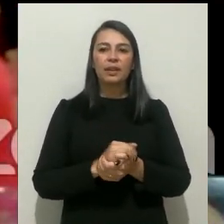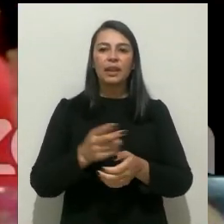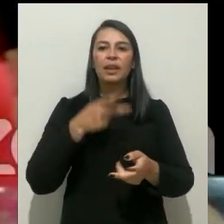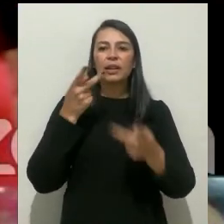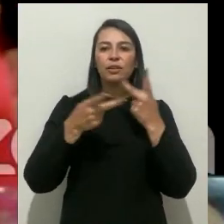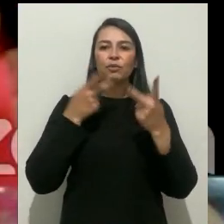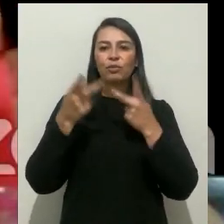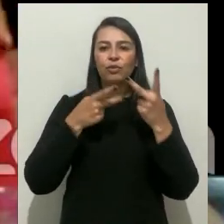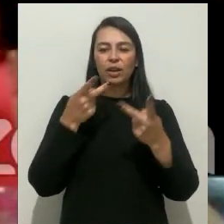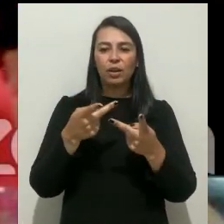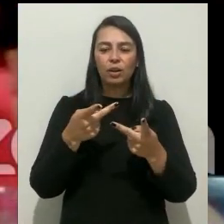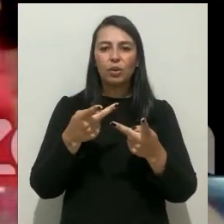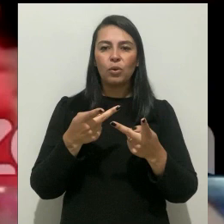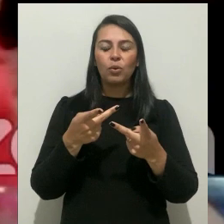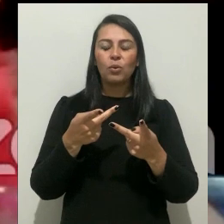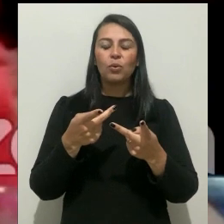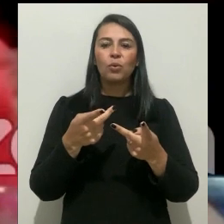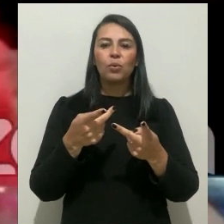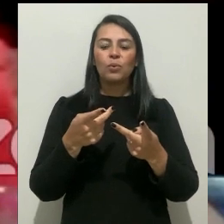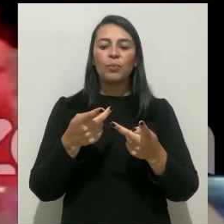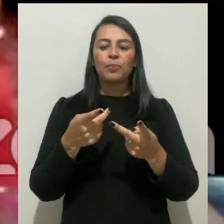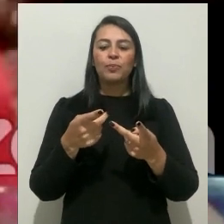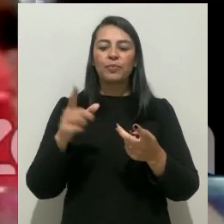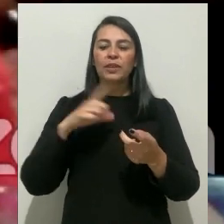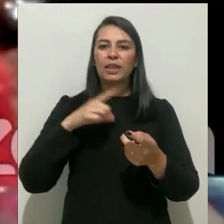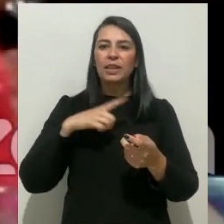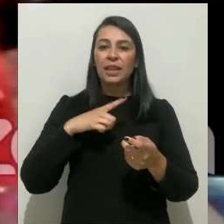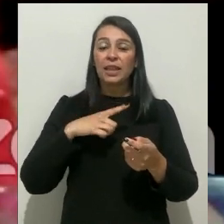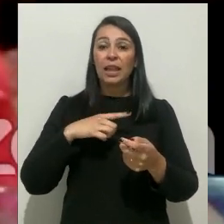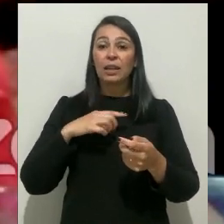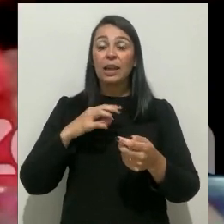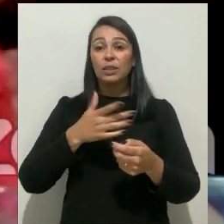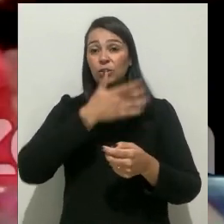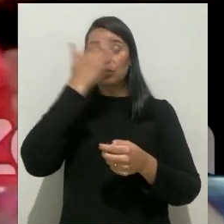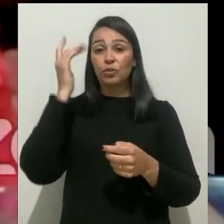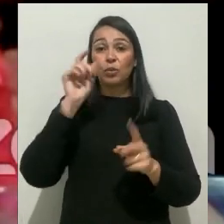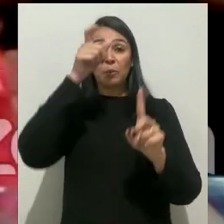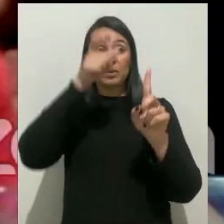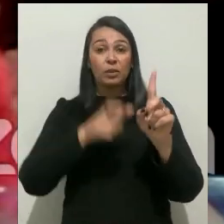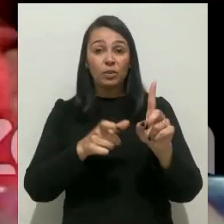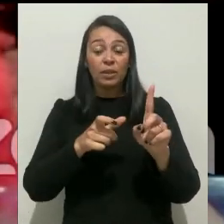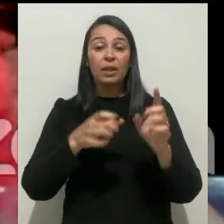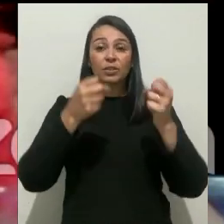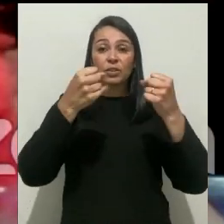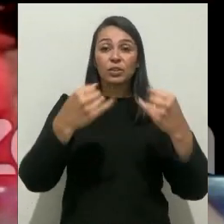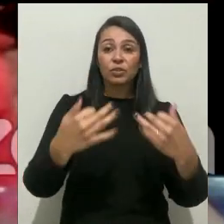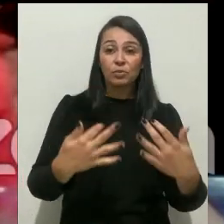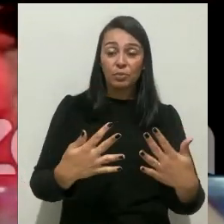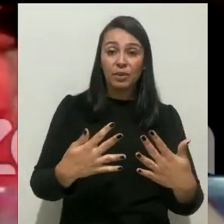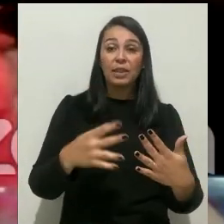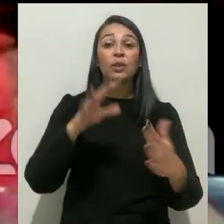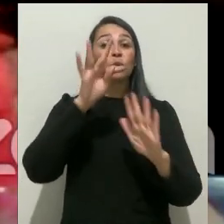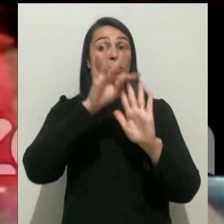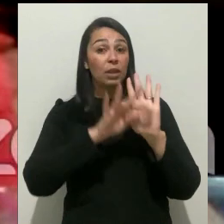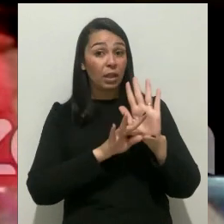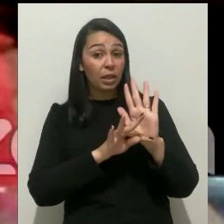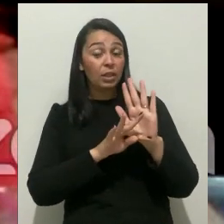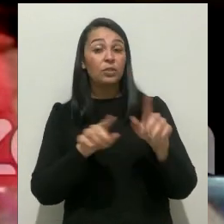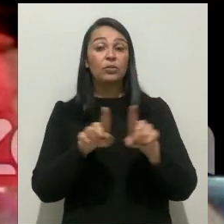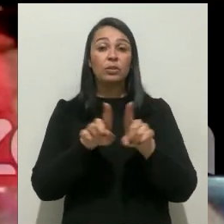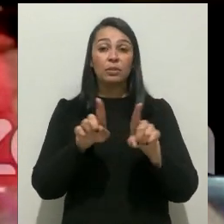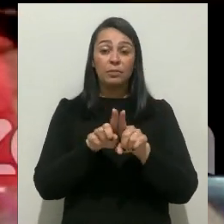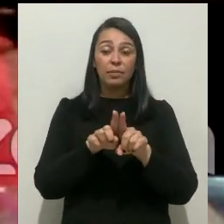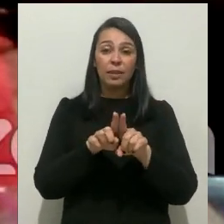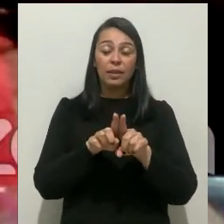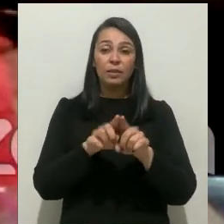estou deixando isso tão enfático, mas os personagens dizem aqui, o texto do Landowski, né? E